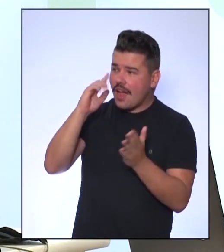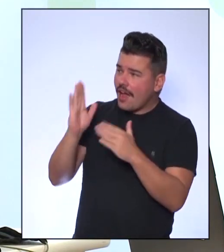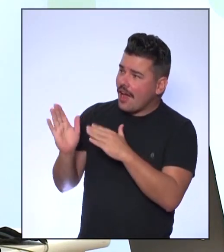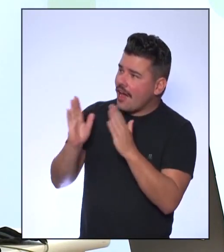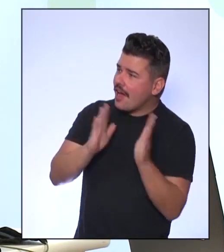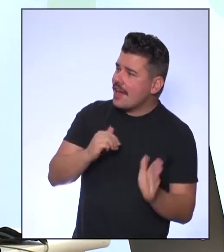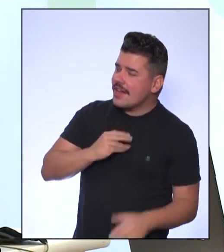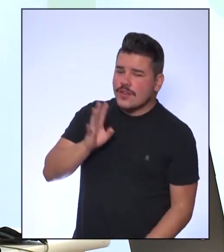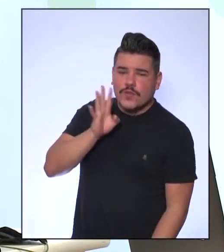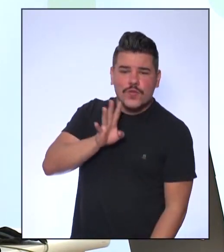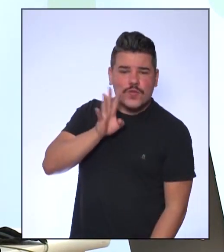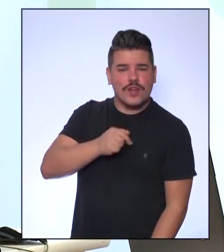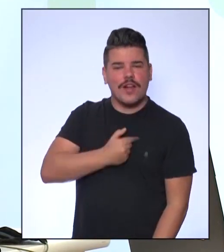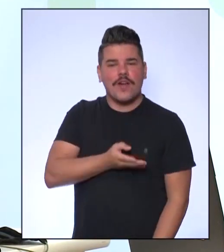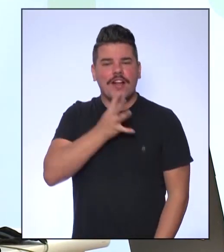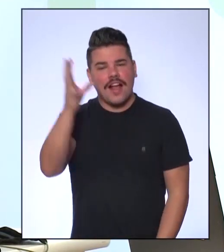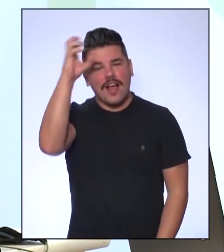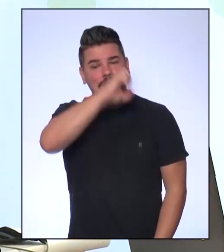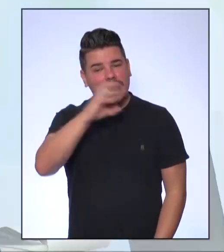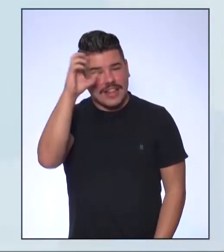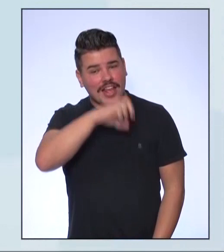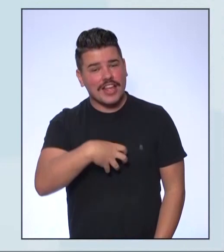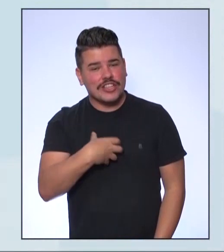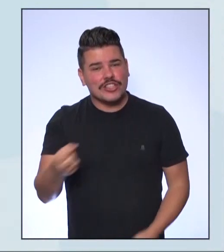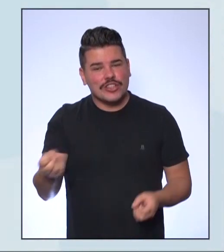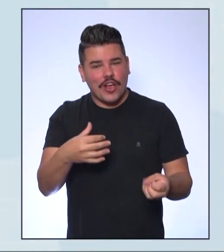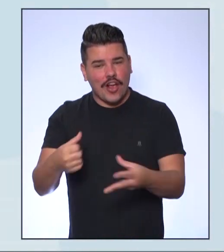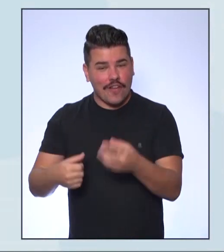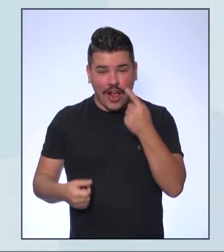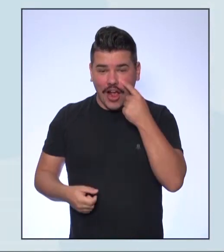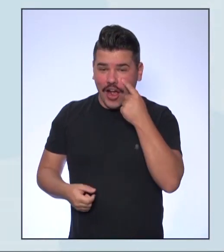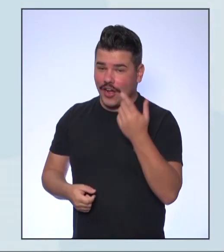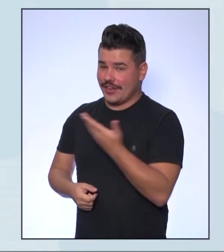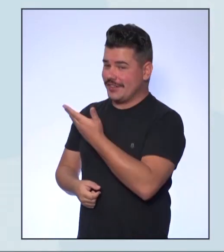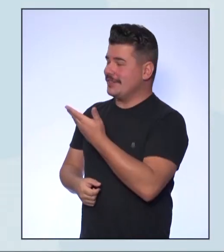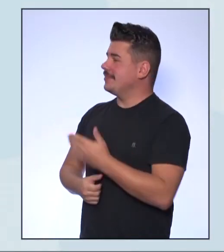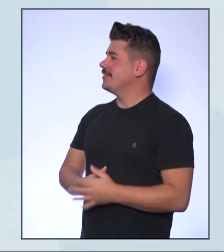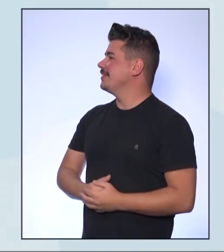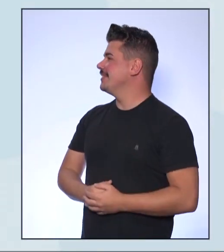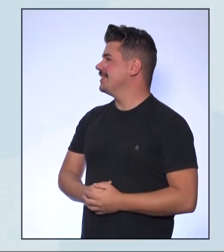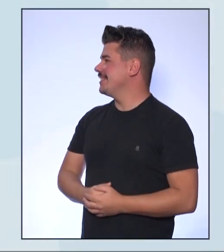acompanhem. E eu vou colocar na tela, peço para colocar o slide na tela.